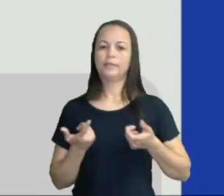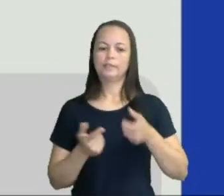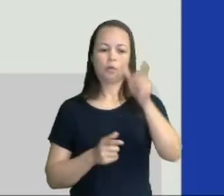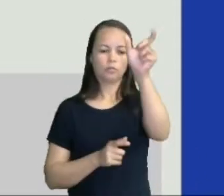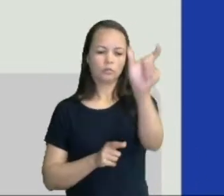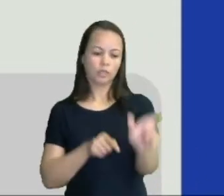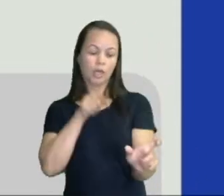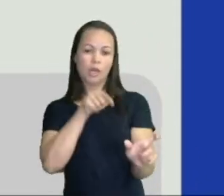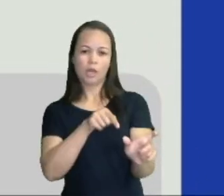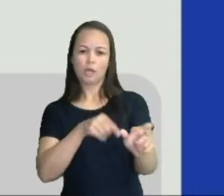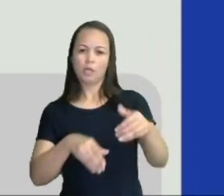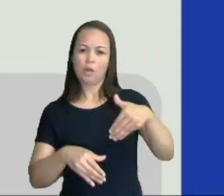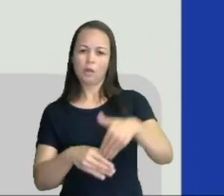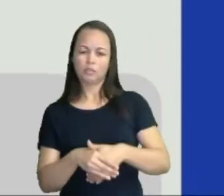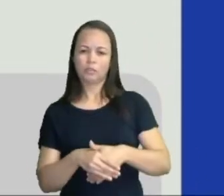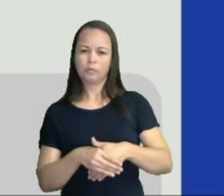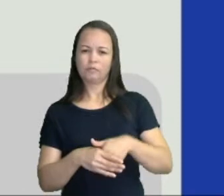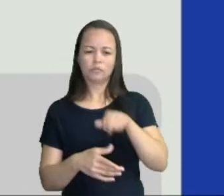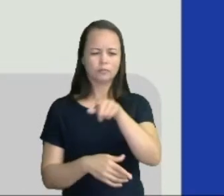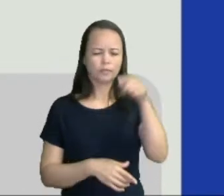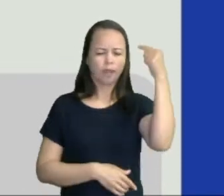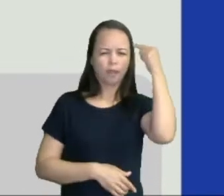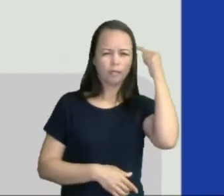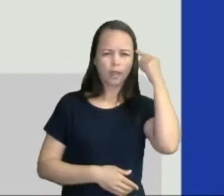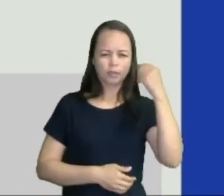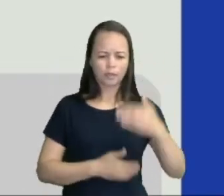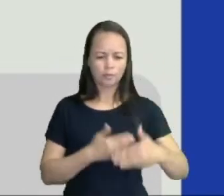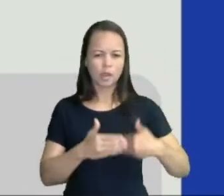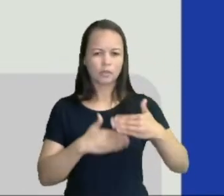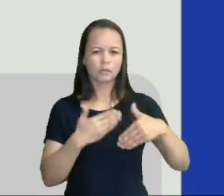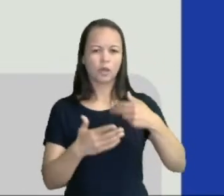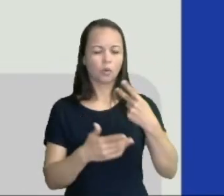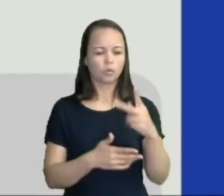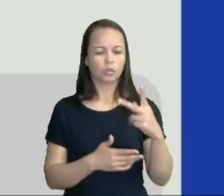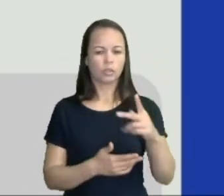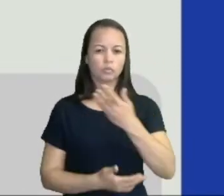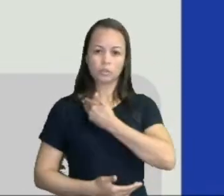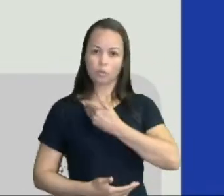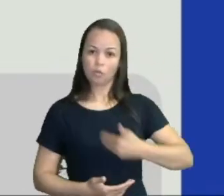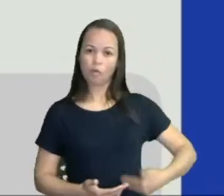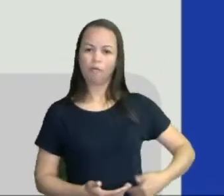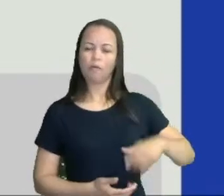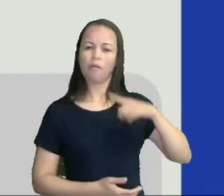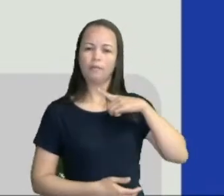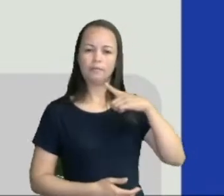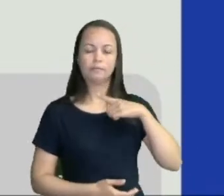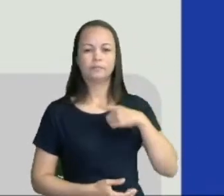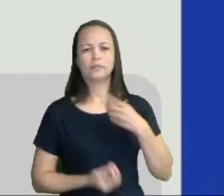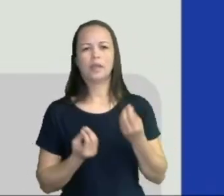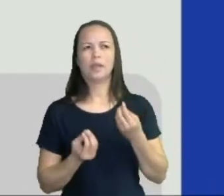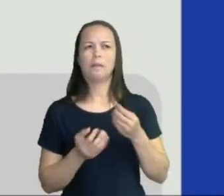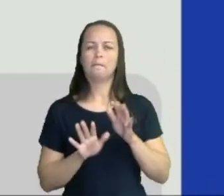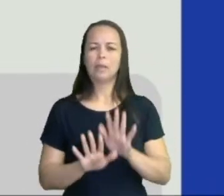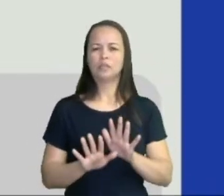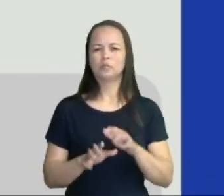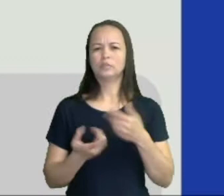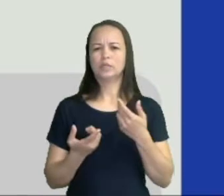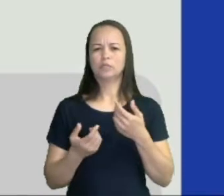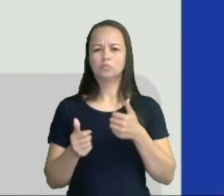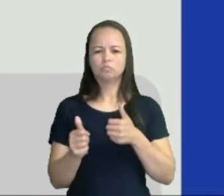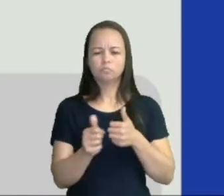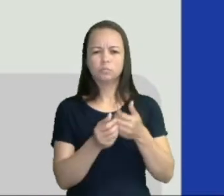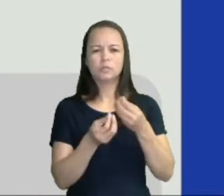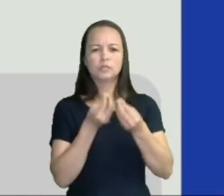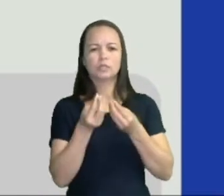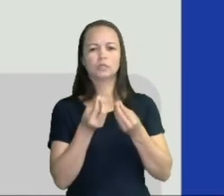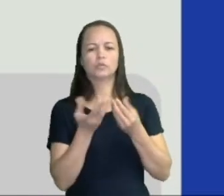ter ideia da dimensão que o seu governo tem. Ou seja, mesmo tendo sido há tanto tempo,